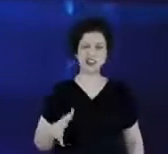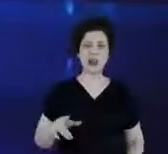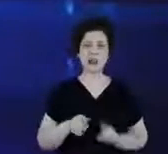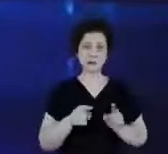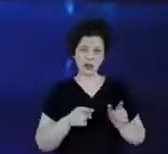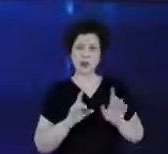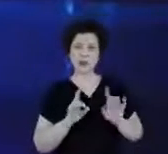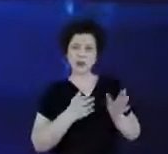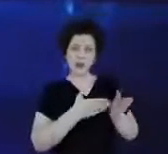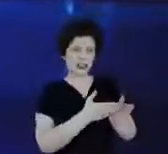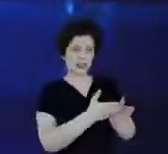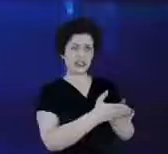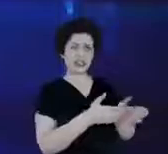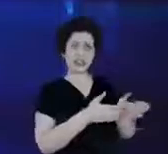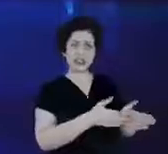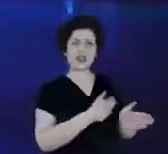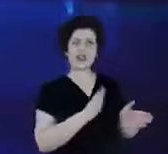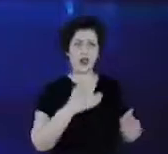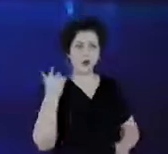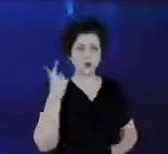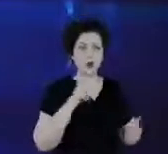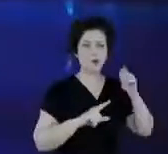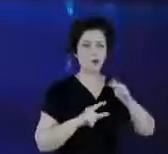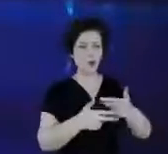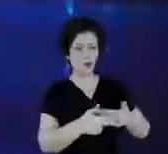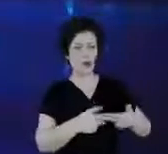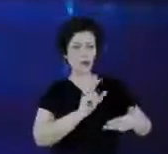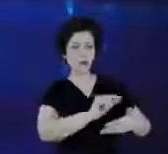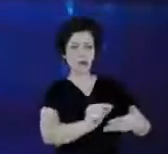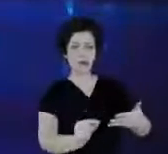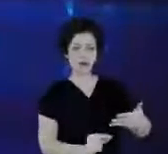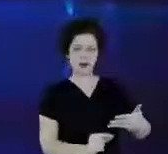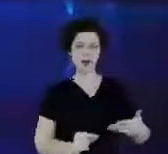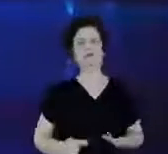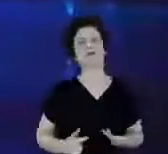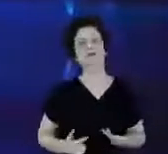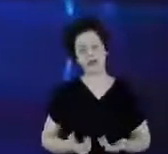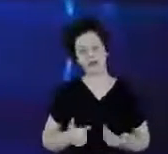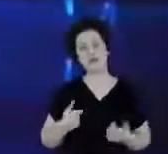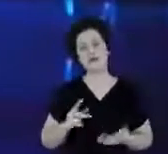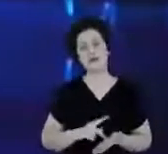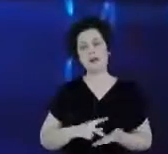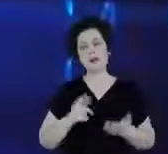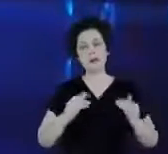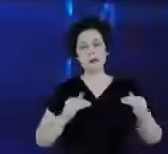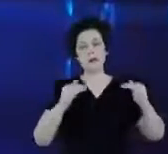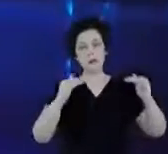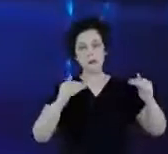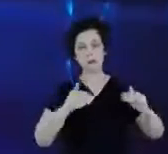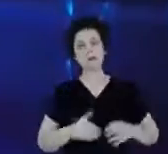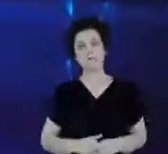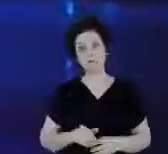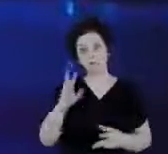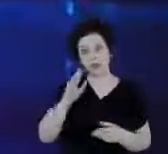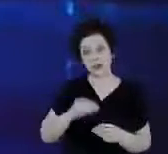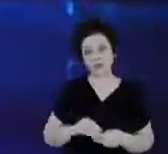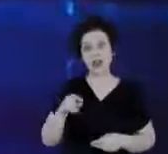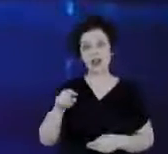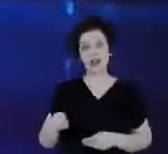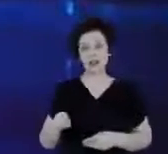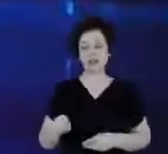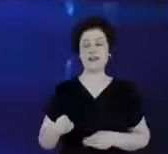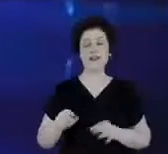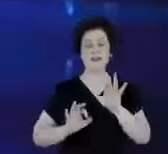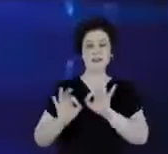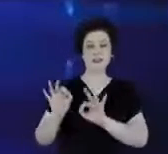descer seguir o plano você já vai ter conseguir tanta coisa que vale a pena vai te colocar num lugar mais à frente entendeu então esse tipo de